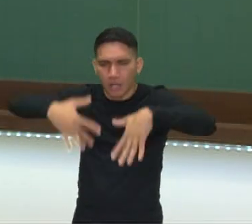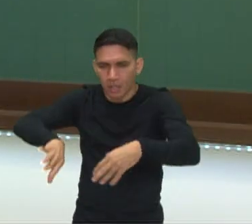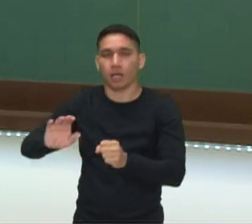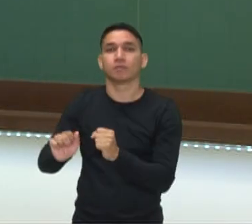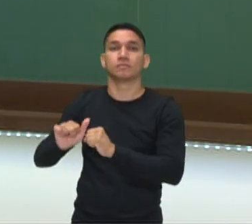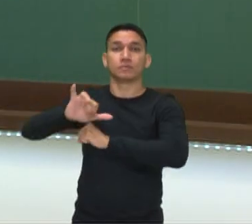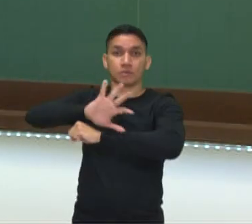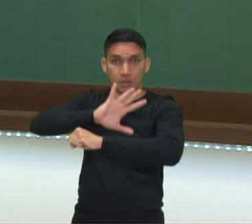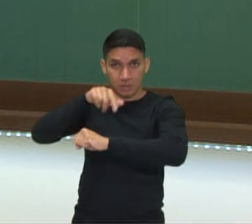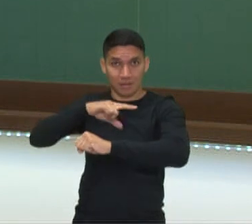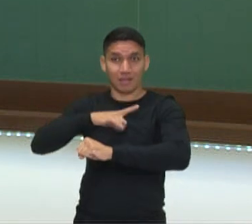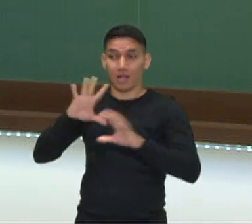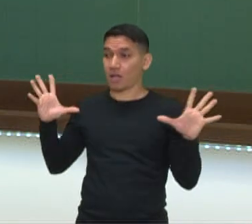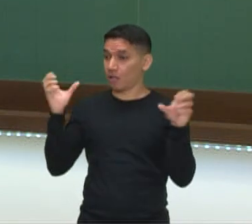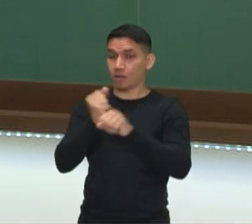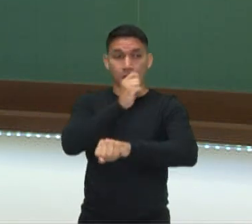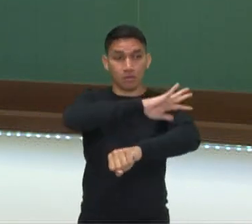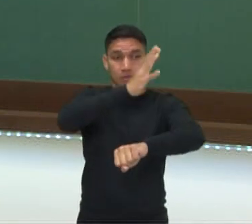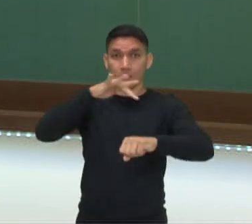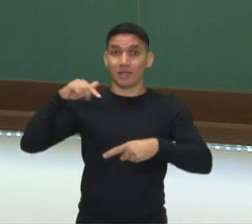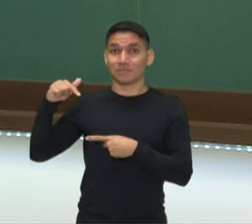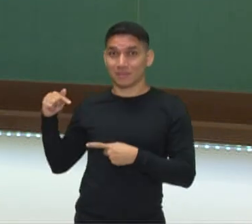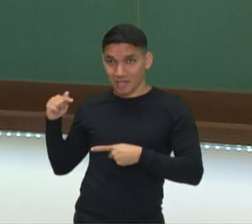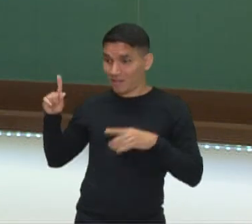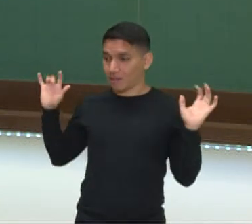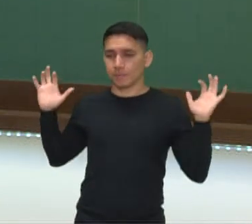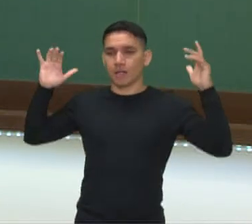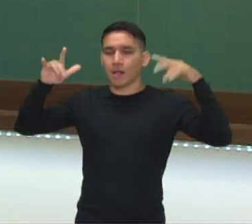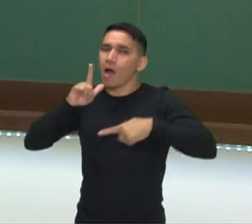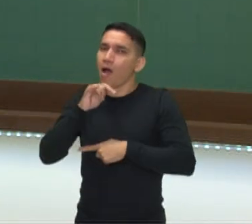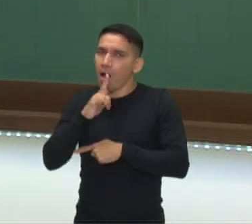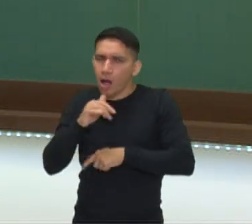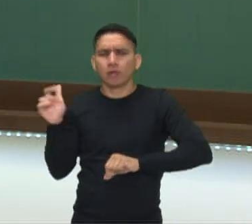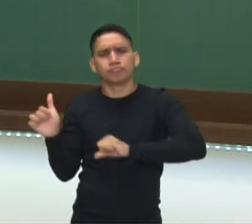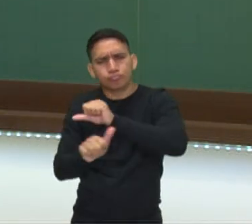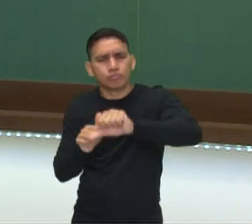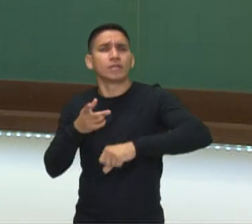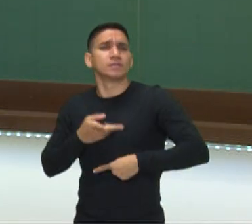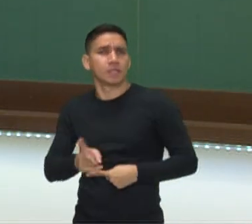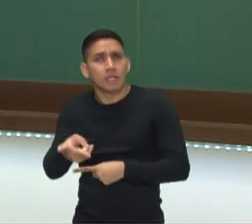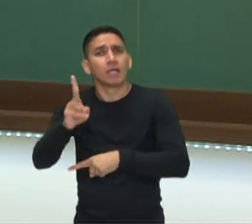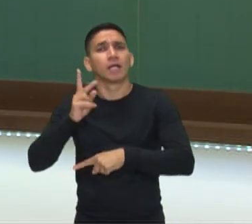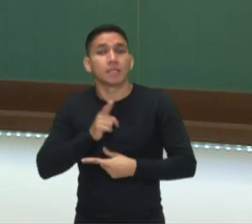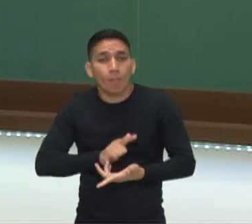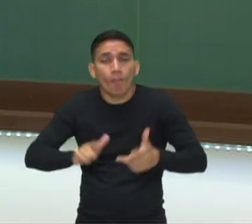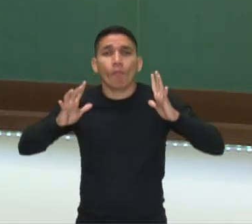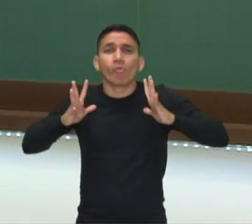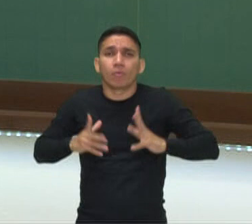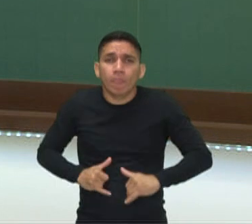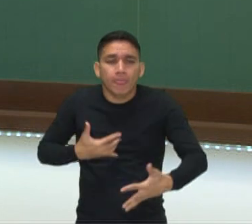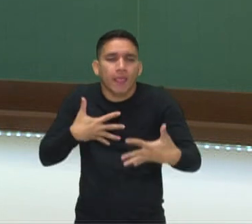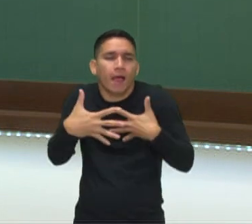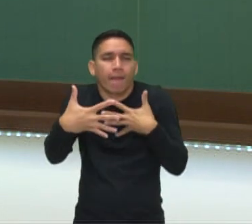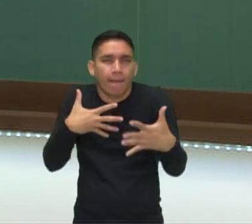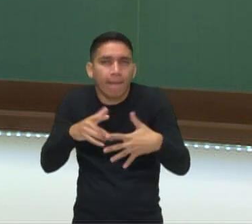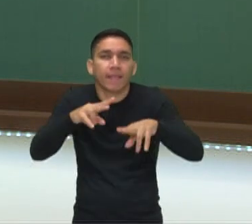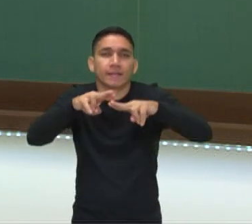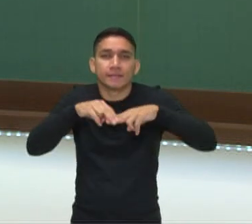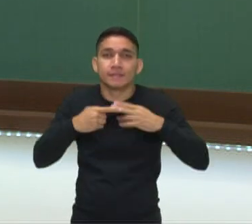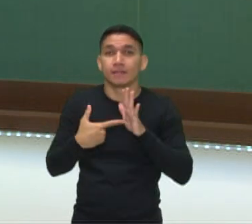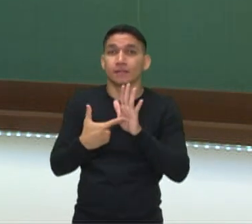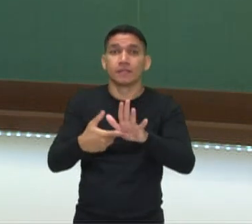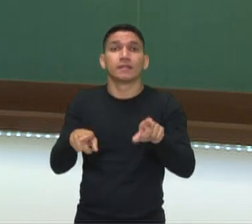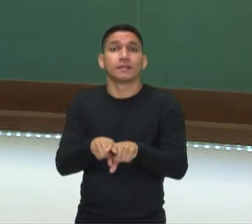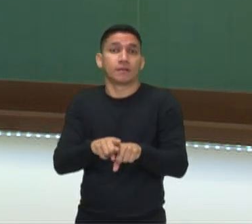7 montes em volta de Roma, e essa água vinha desses montes, era uma água renovável, que sempre estava límpida, cristalina, e nós tínhamos esses banhos que